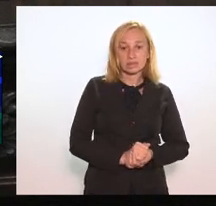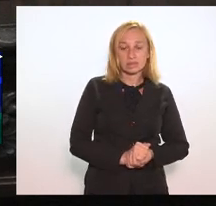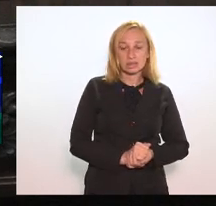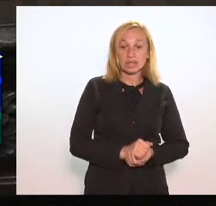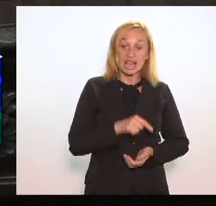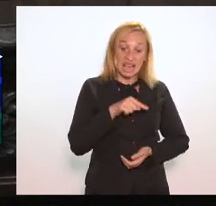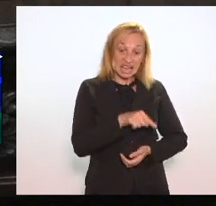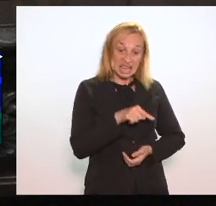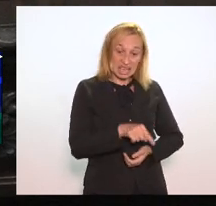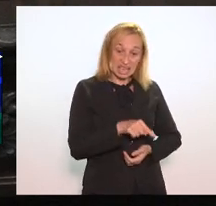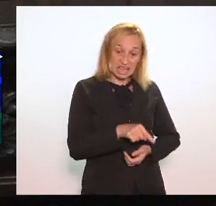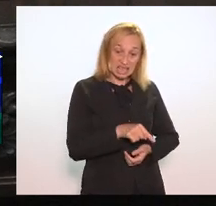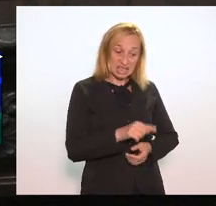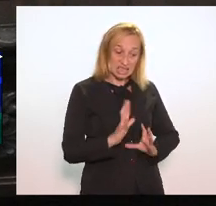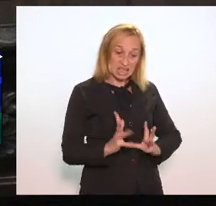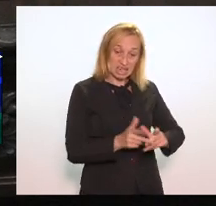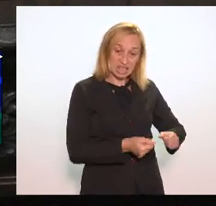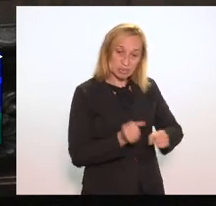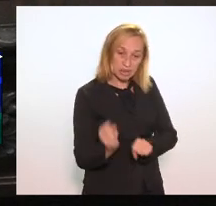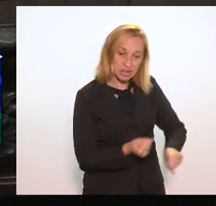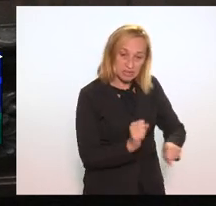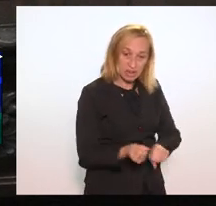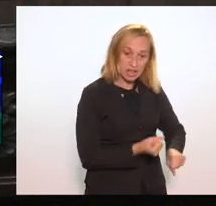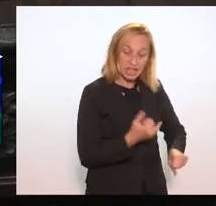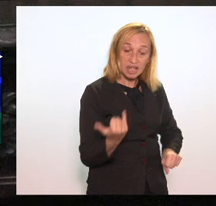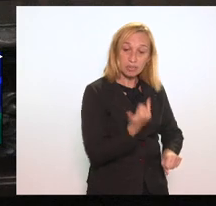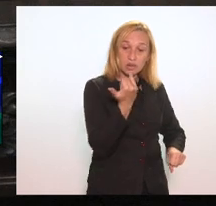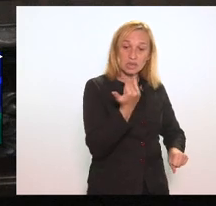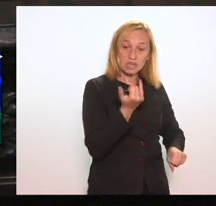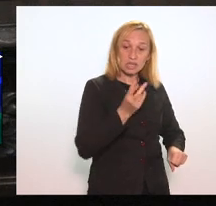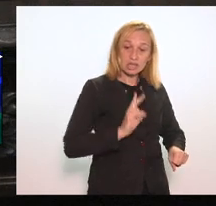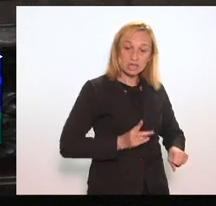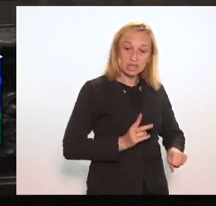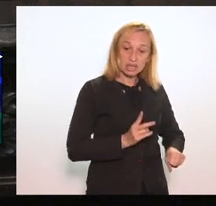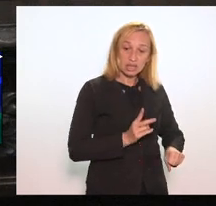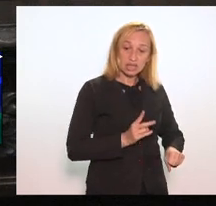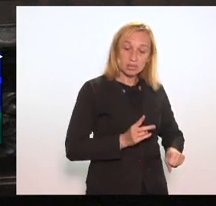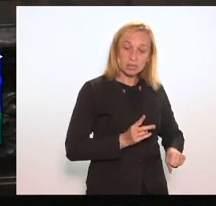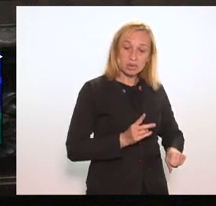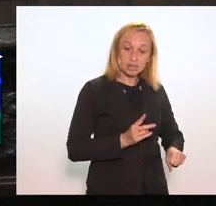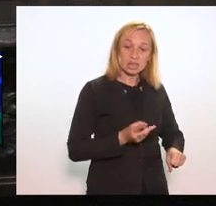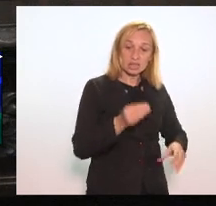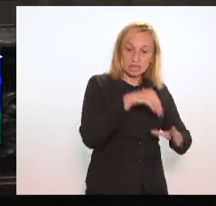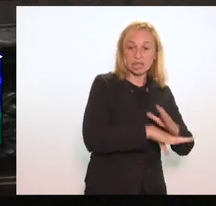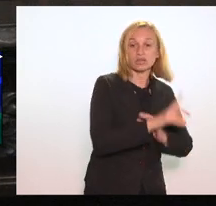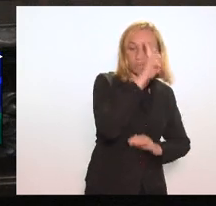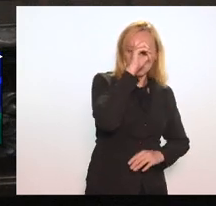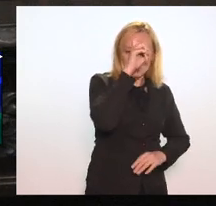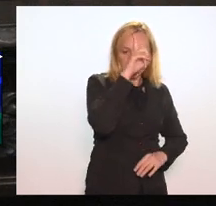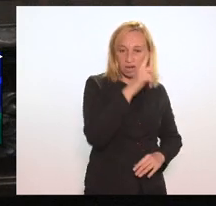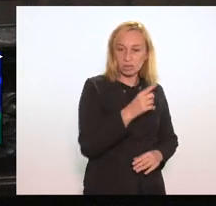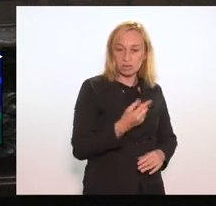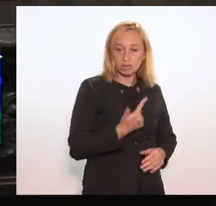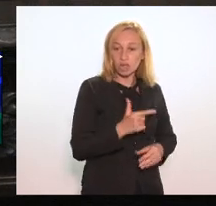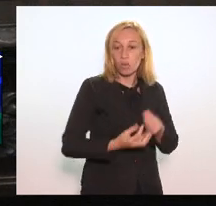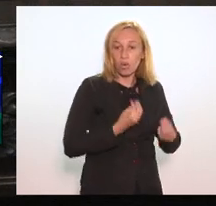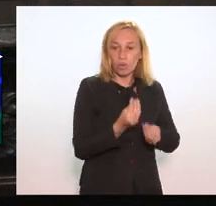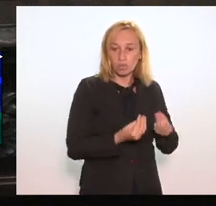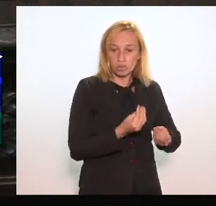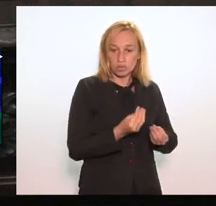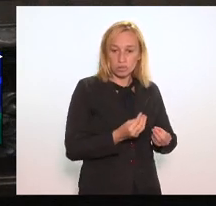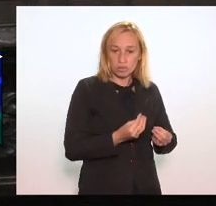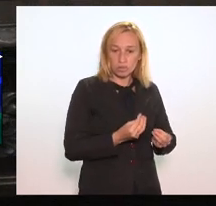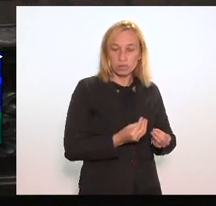aquele que faz a limpeza é impossível tocar um hospital tendo até os melhores médicos que aqui está o meu presidente agora